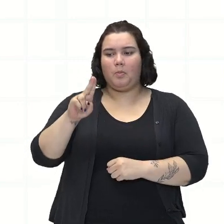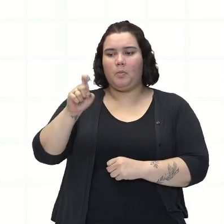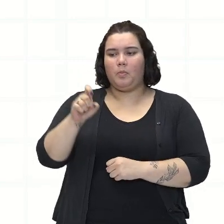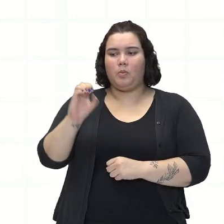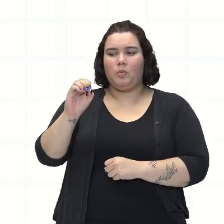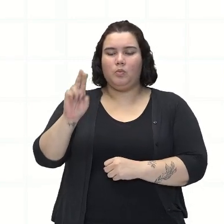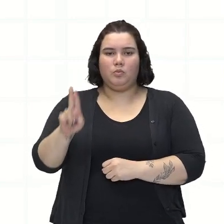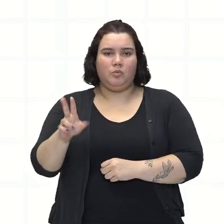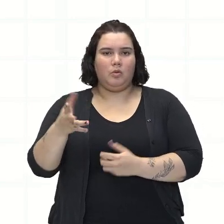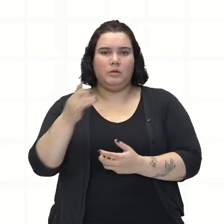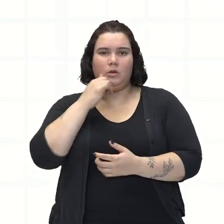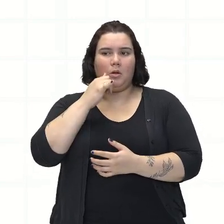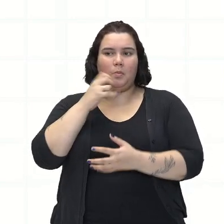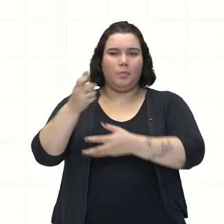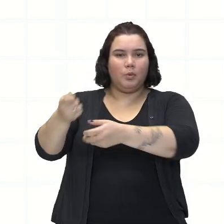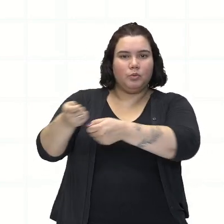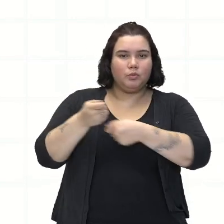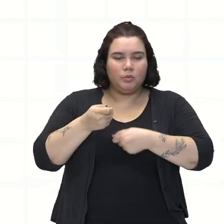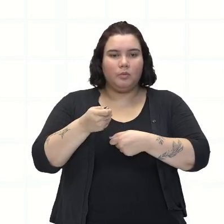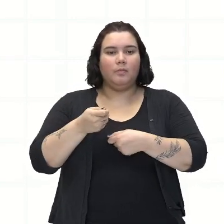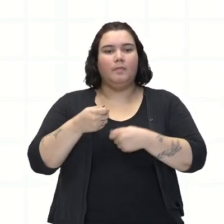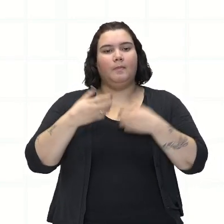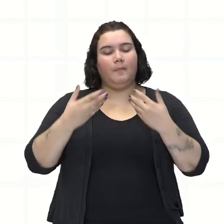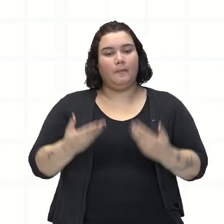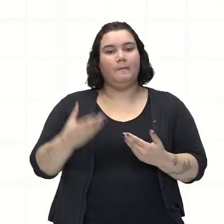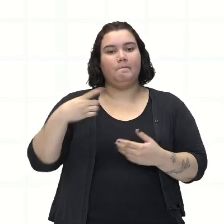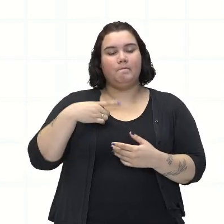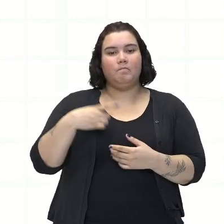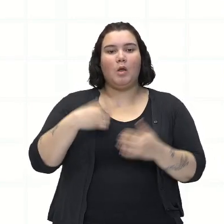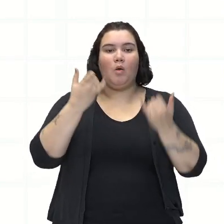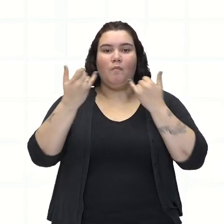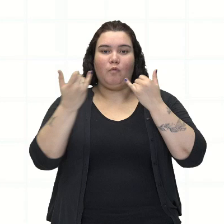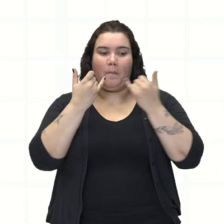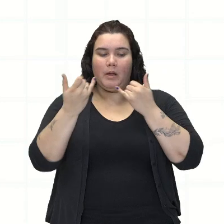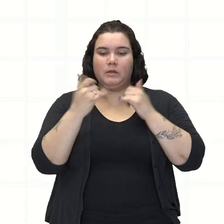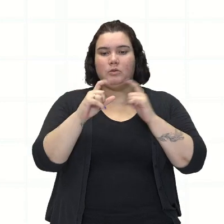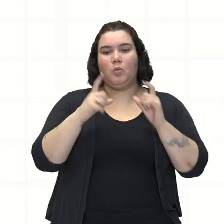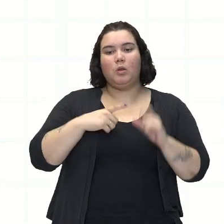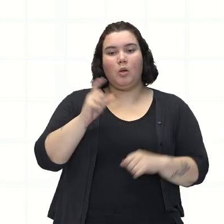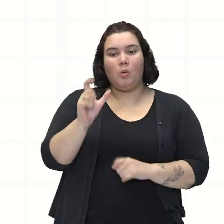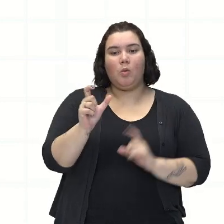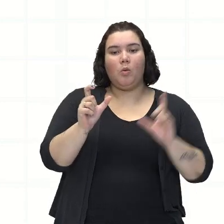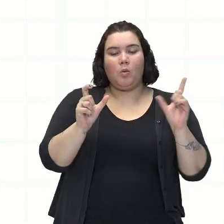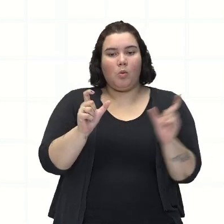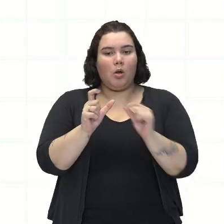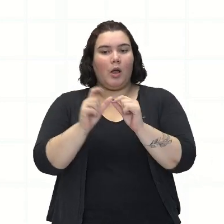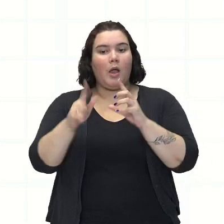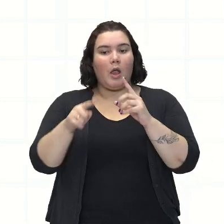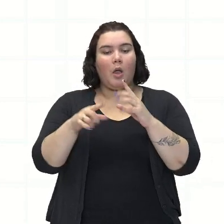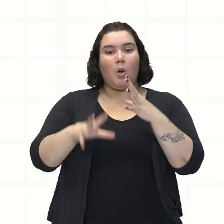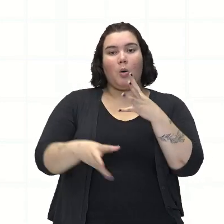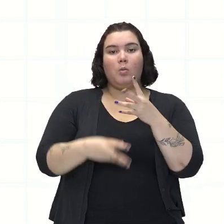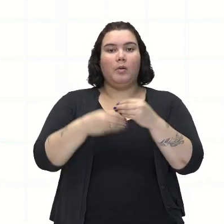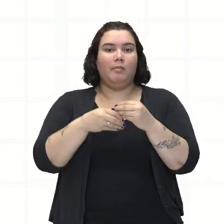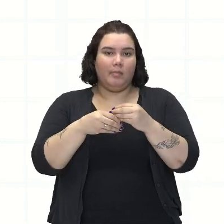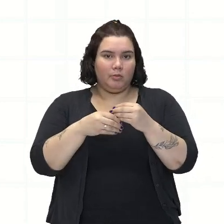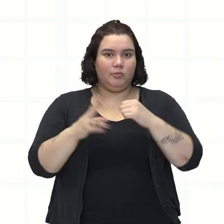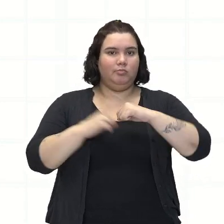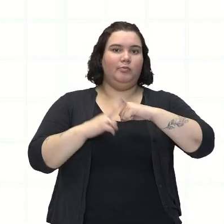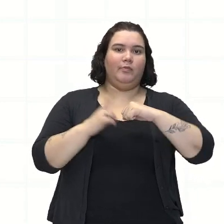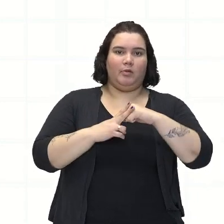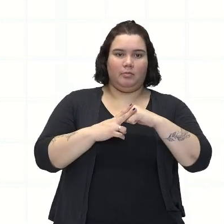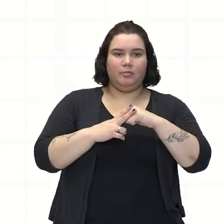nós temos mais informações que trazem aí o complemento para o verbo. Então,